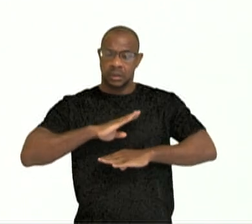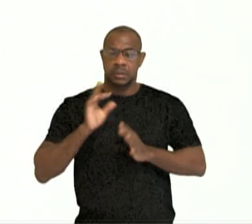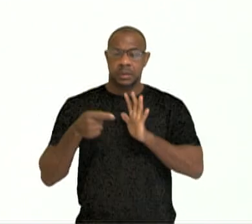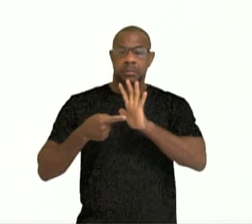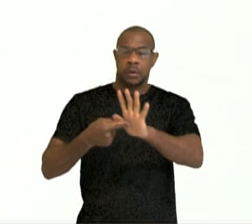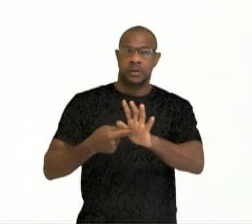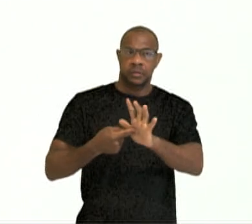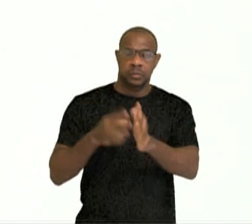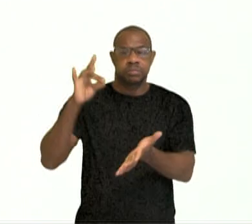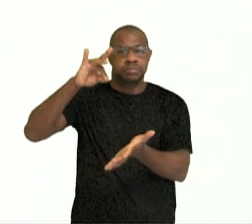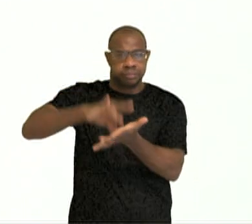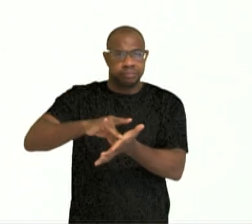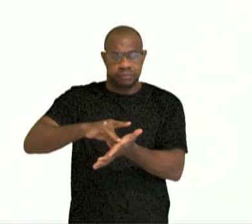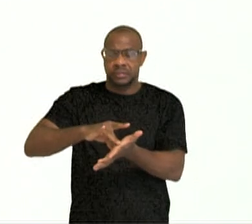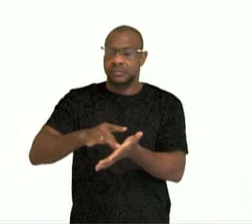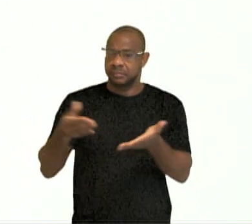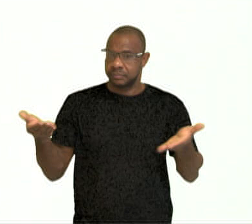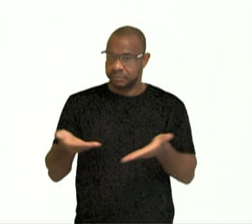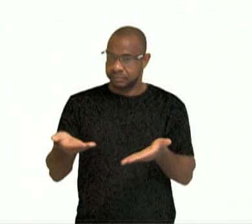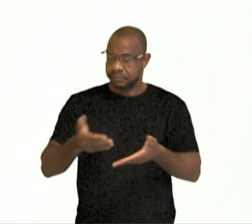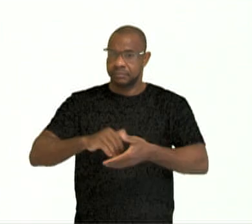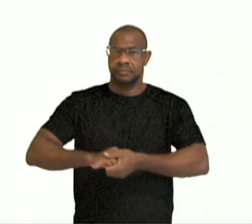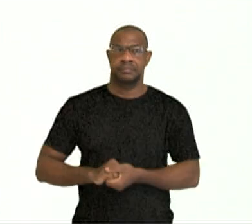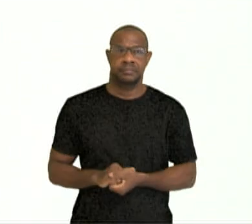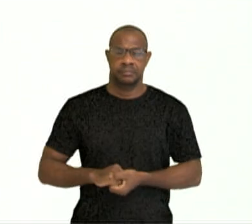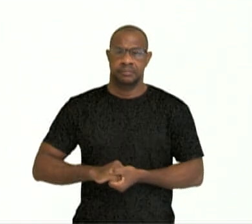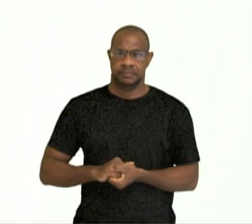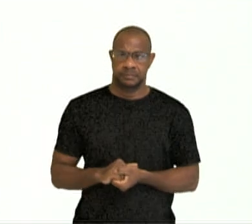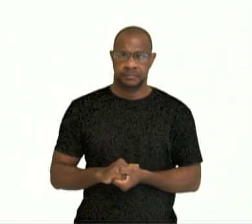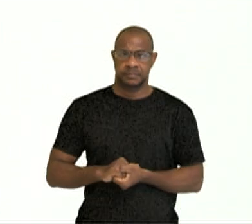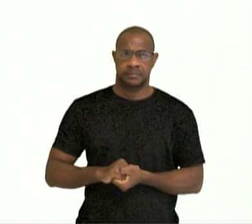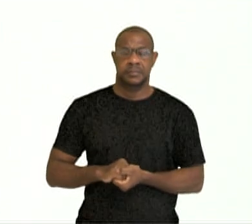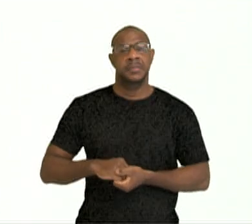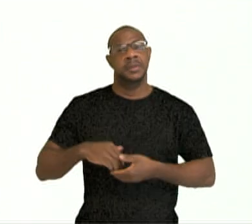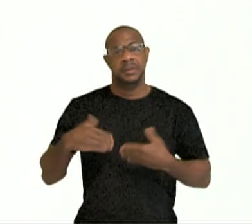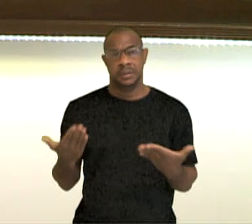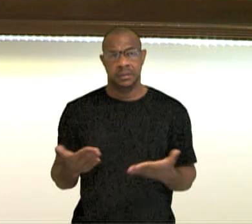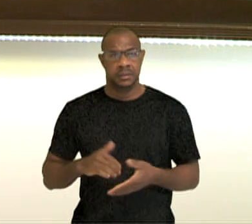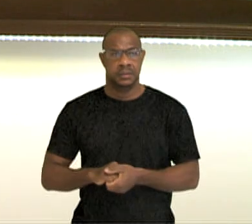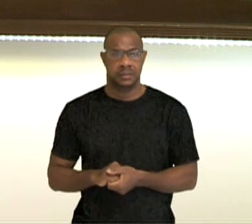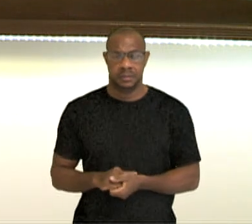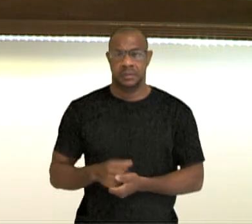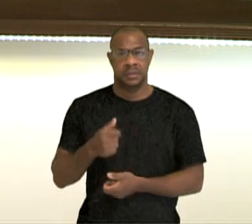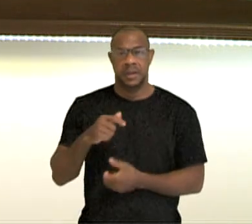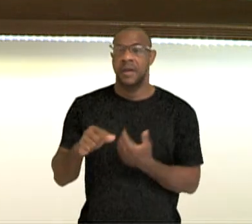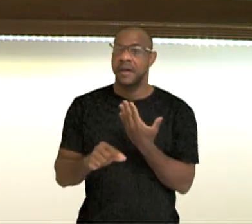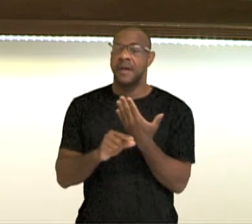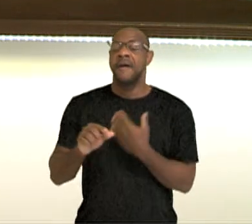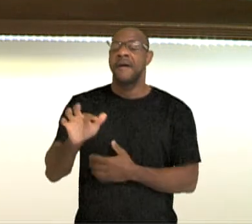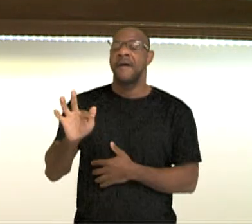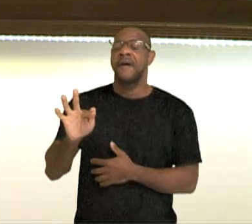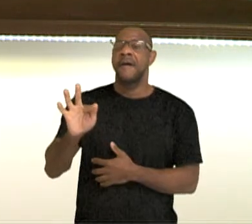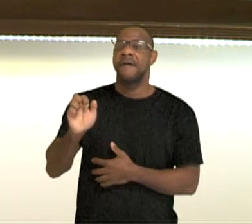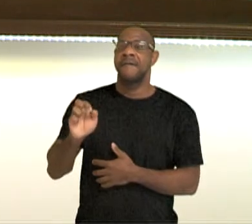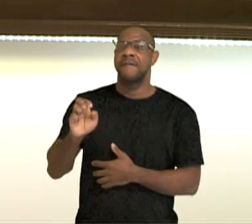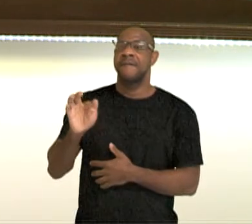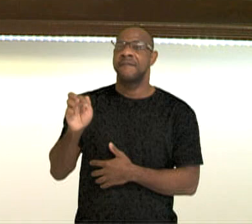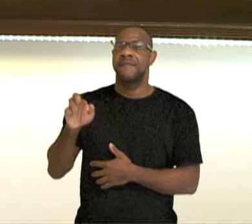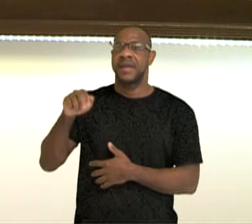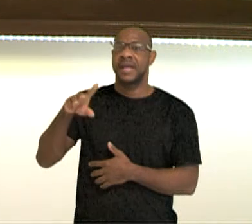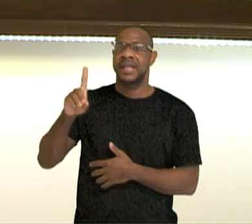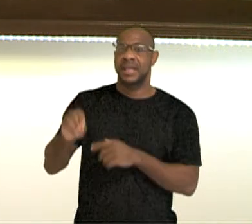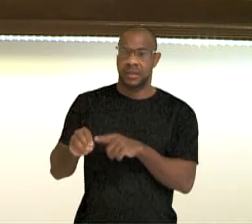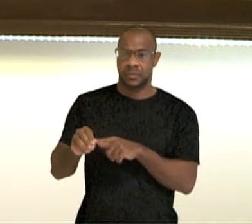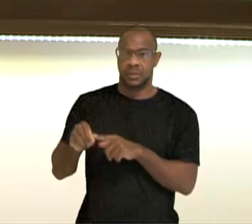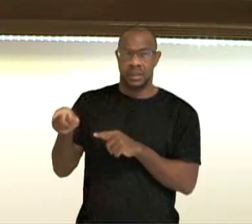racionalismo pelo sensacionismo cultivada pelo eu lírico. Sim, Fernando Pessoa é conhecido como o poeta